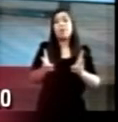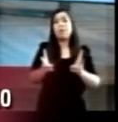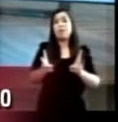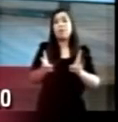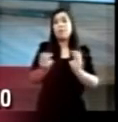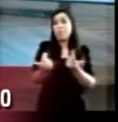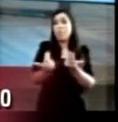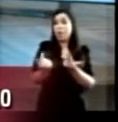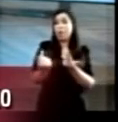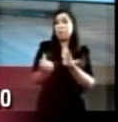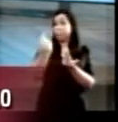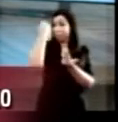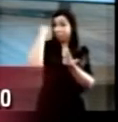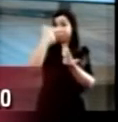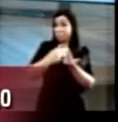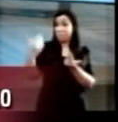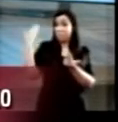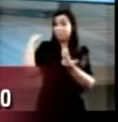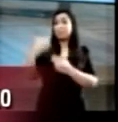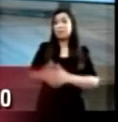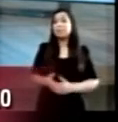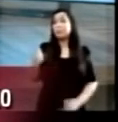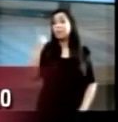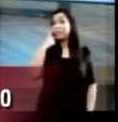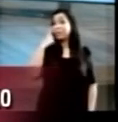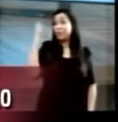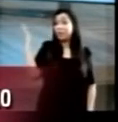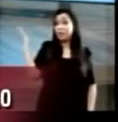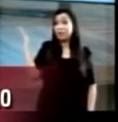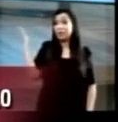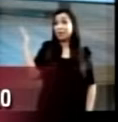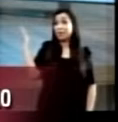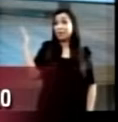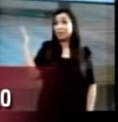curva da semana passada. Olha lá, aquela